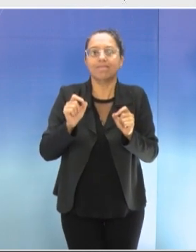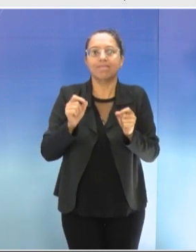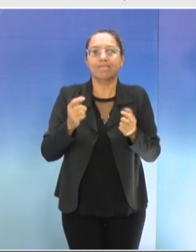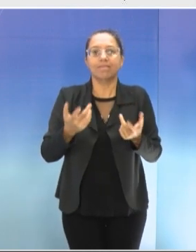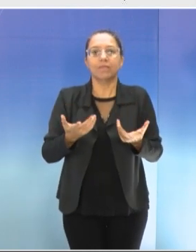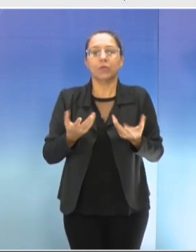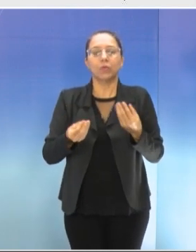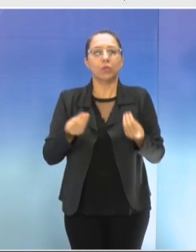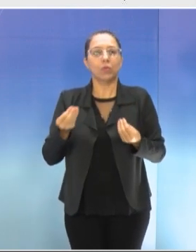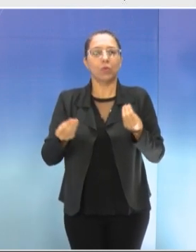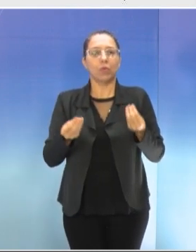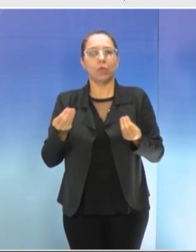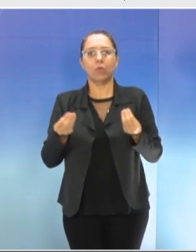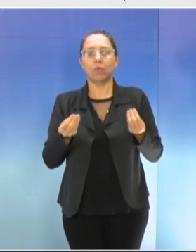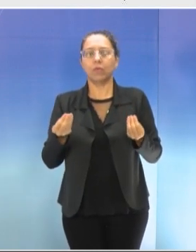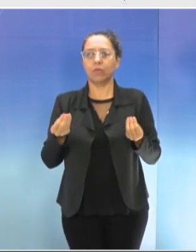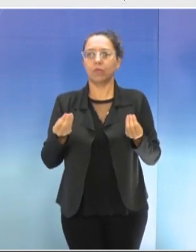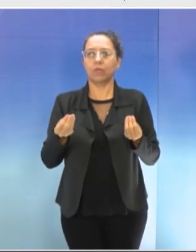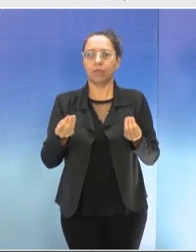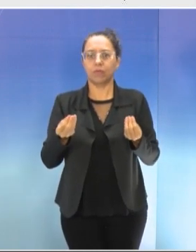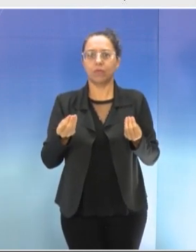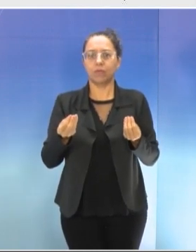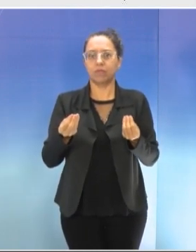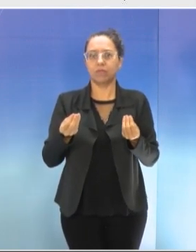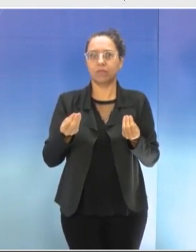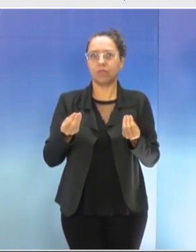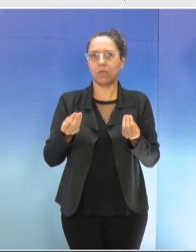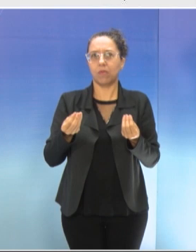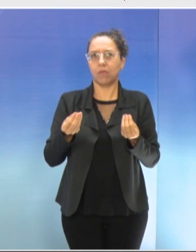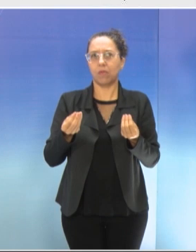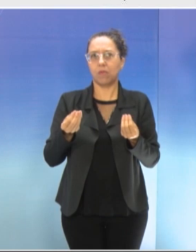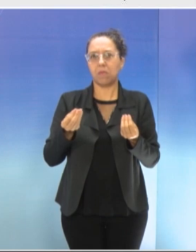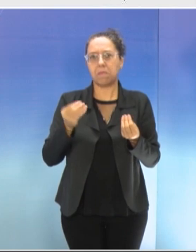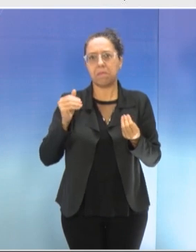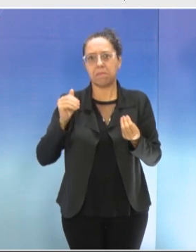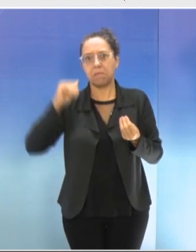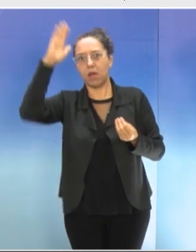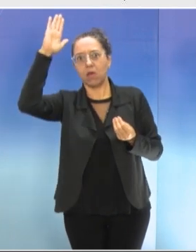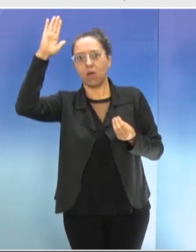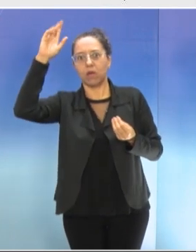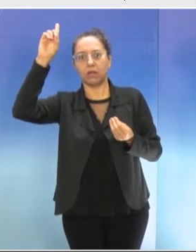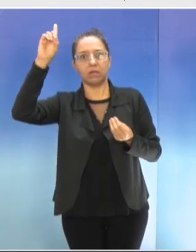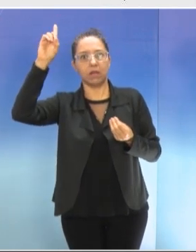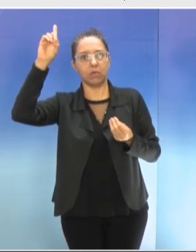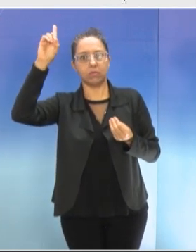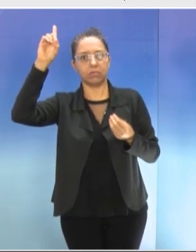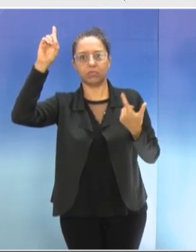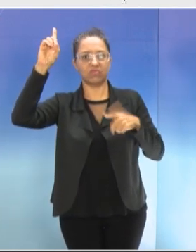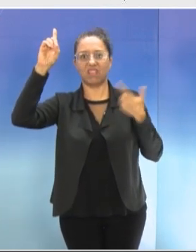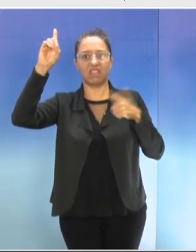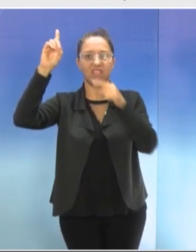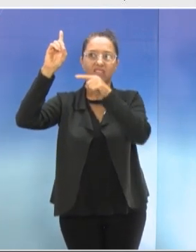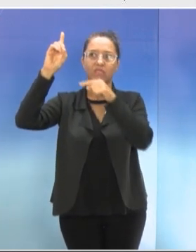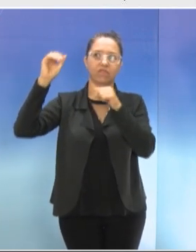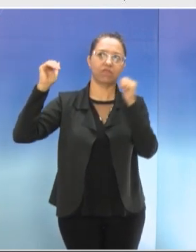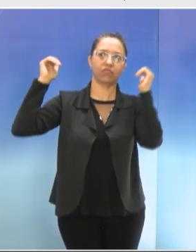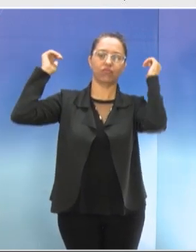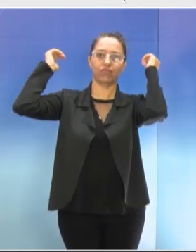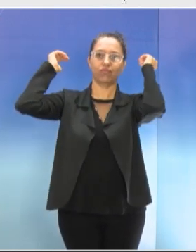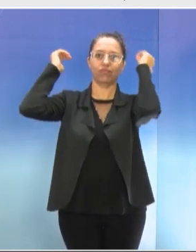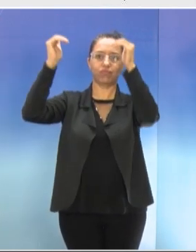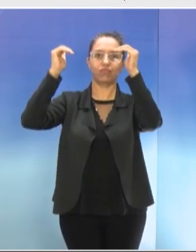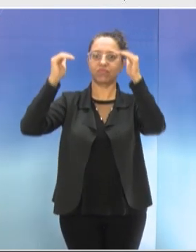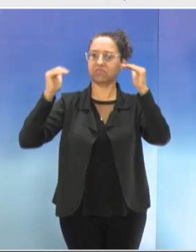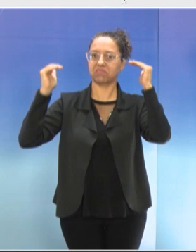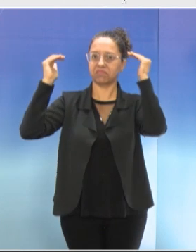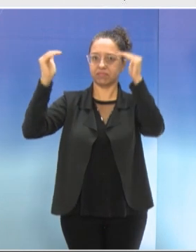tal ordem que não podemos conceber nada que lhe seja maior. Ora, o que existe na